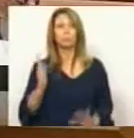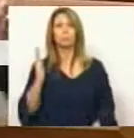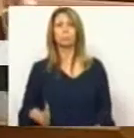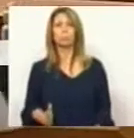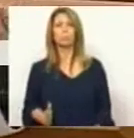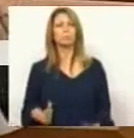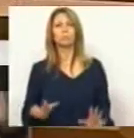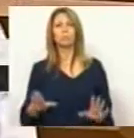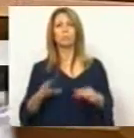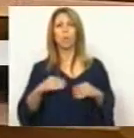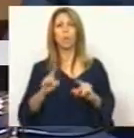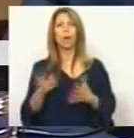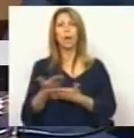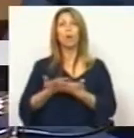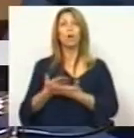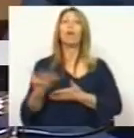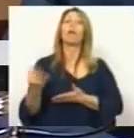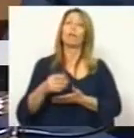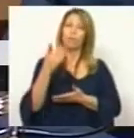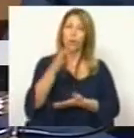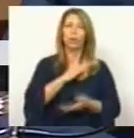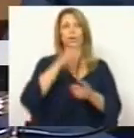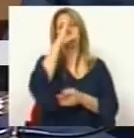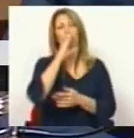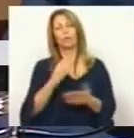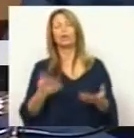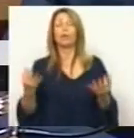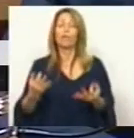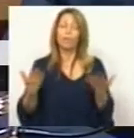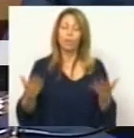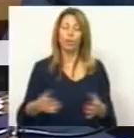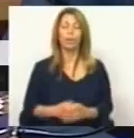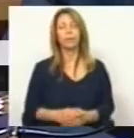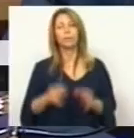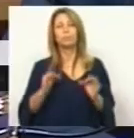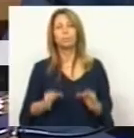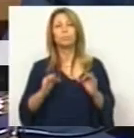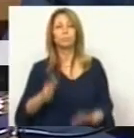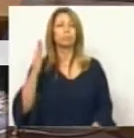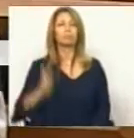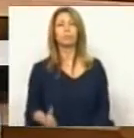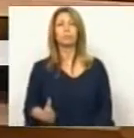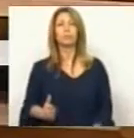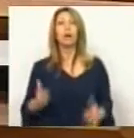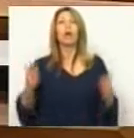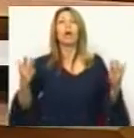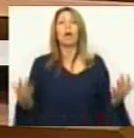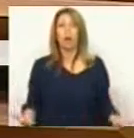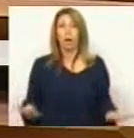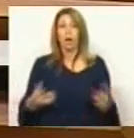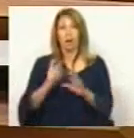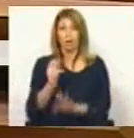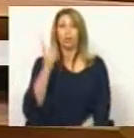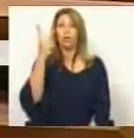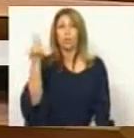irredutível nestas negociações. Foi, Sr. Ministro, foi completamente irredutível. Pegou na questão dos 2 anos e